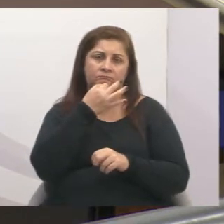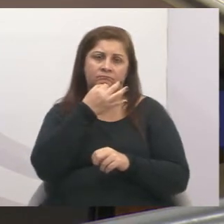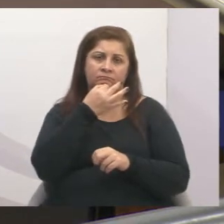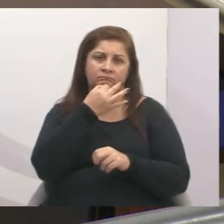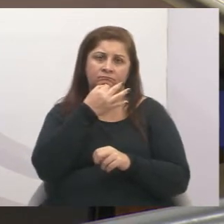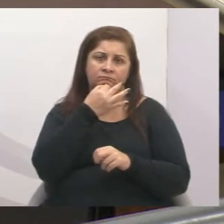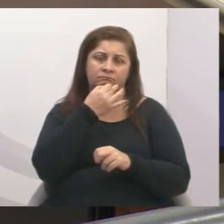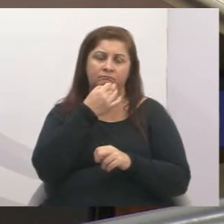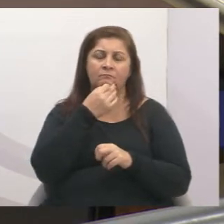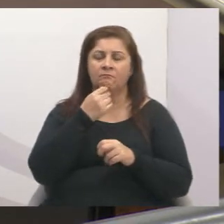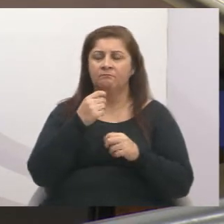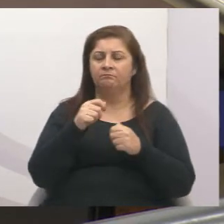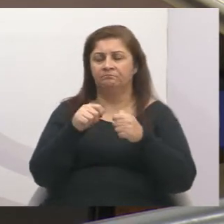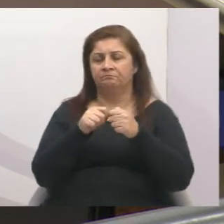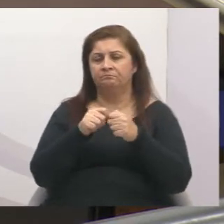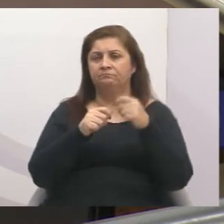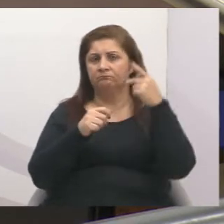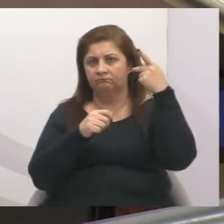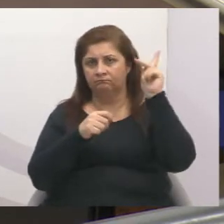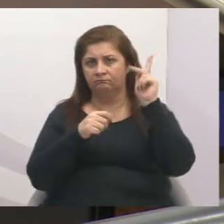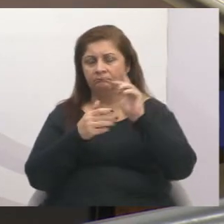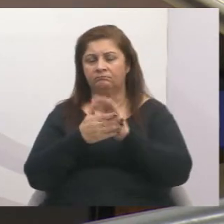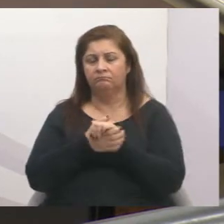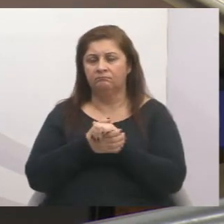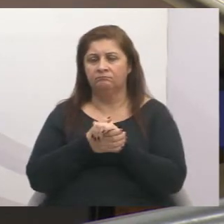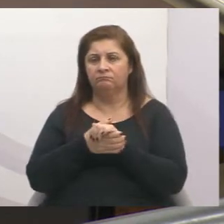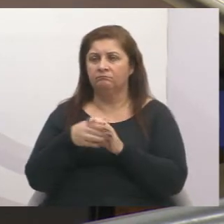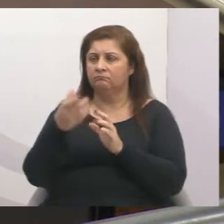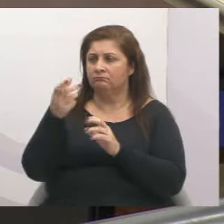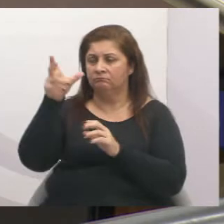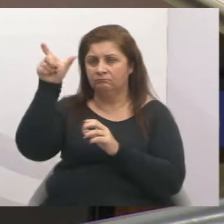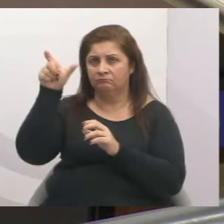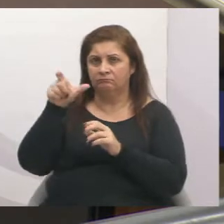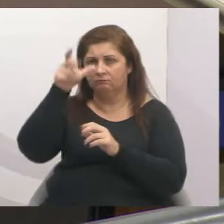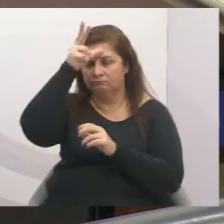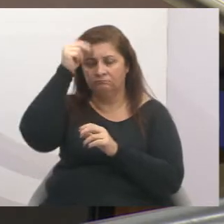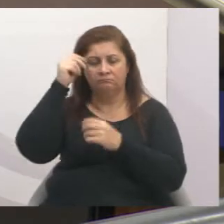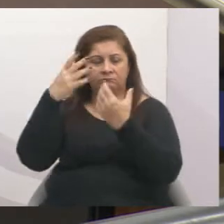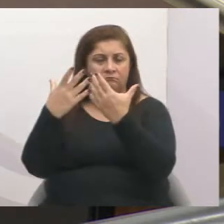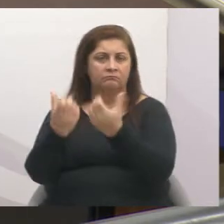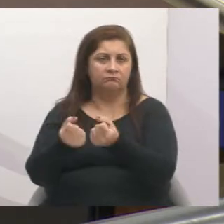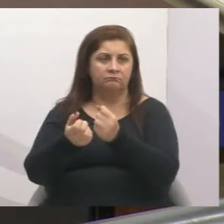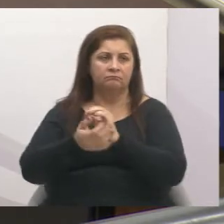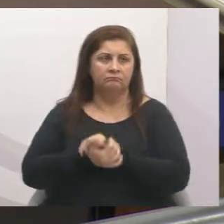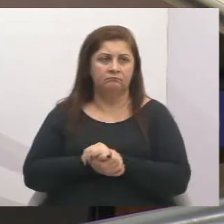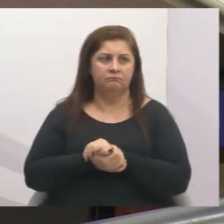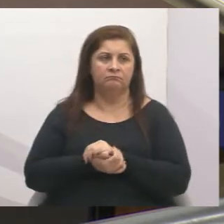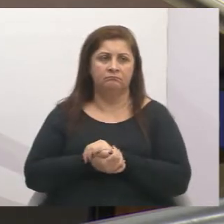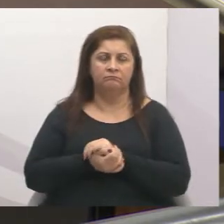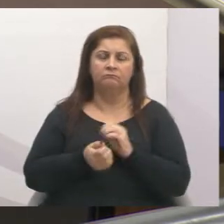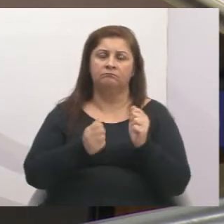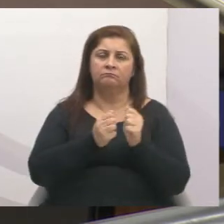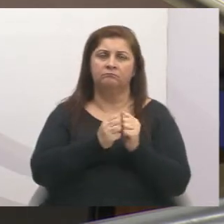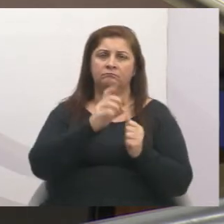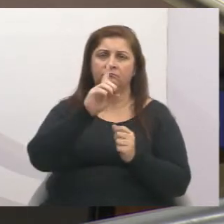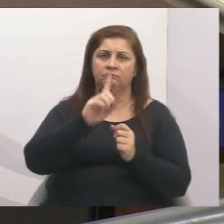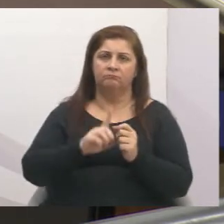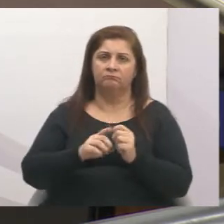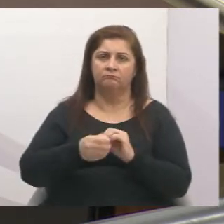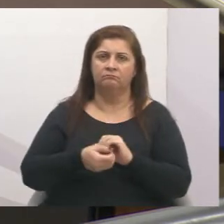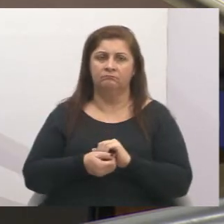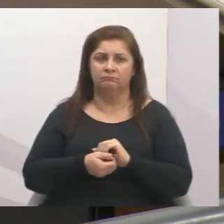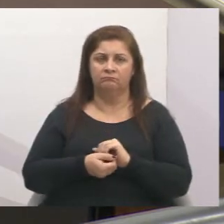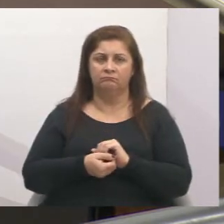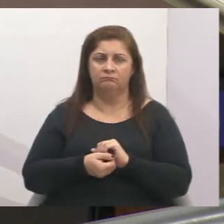na maior parte, enquanto sindicato. E a nossa diretoria, os trabalhadores que